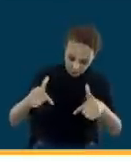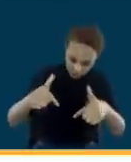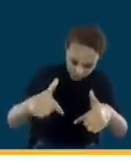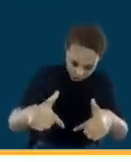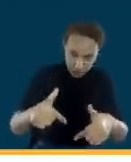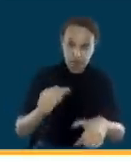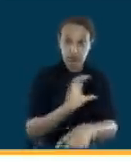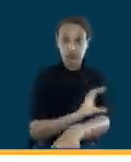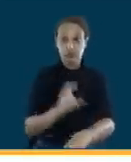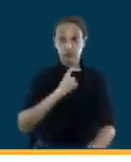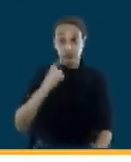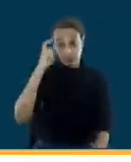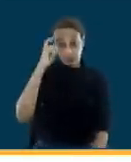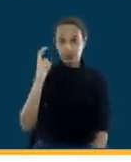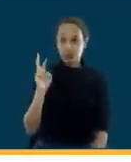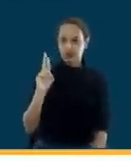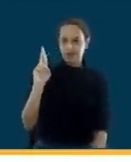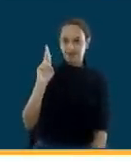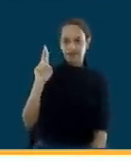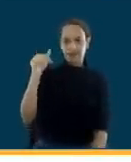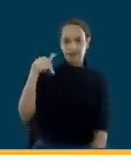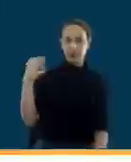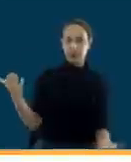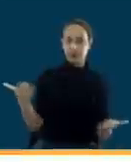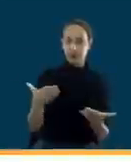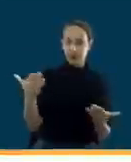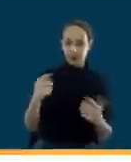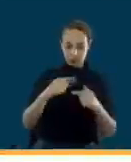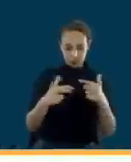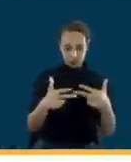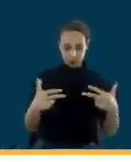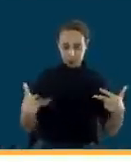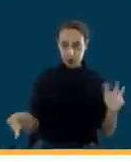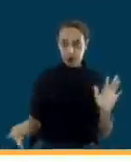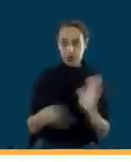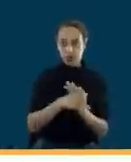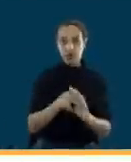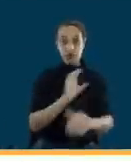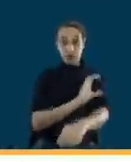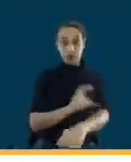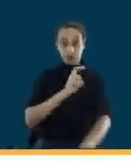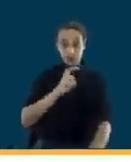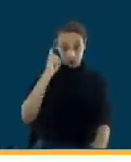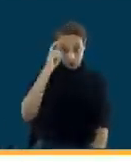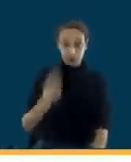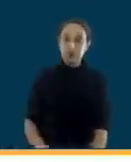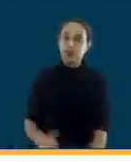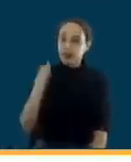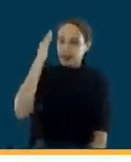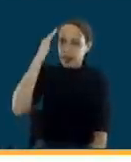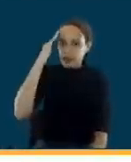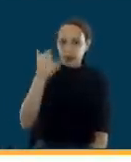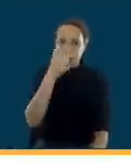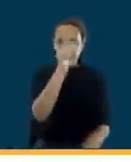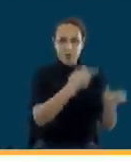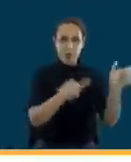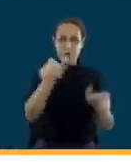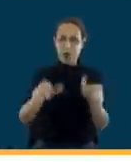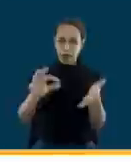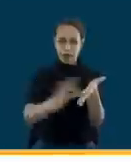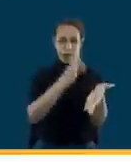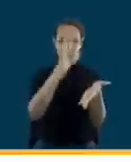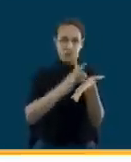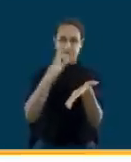de equipamentos culturais. A gente soube que o número de inscrições foi enorme, então houve um grupo